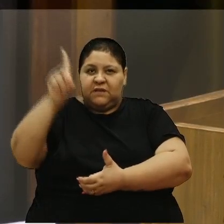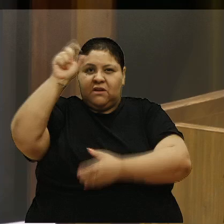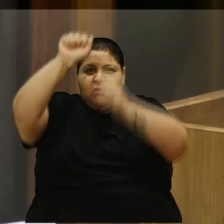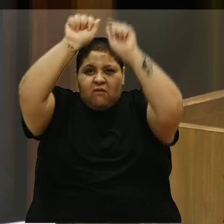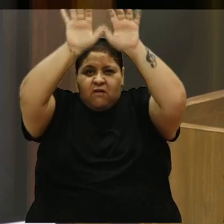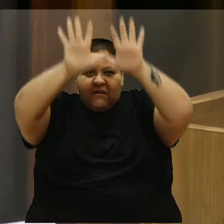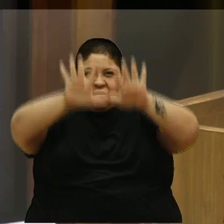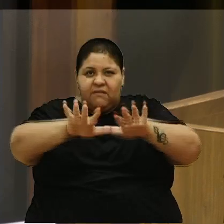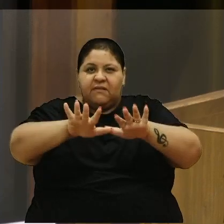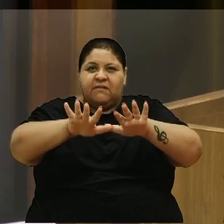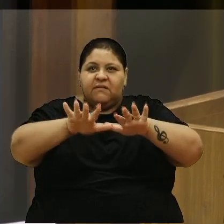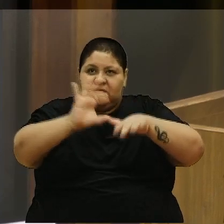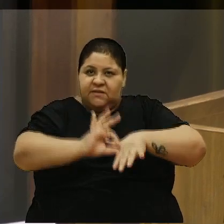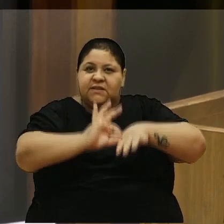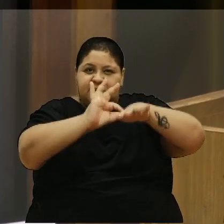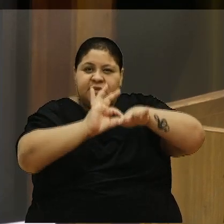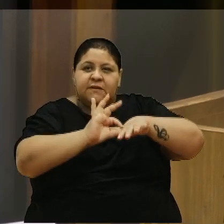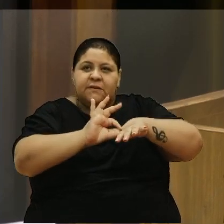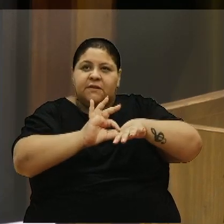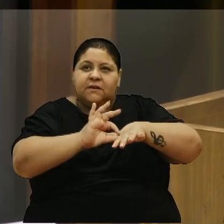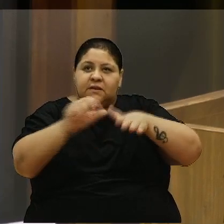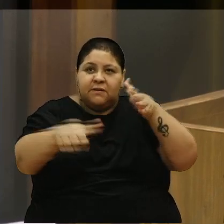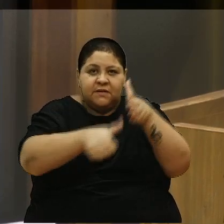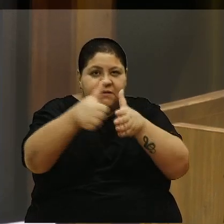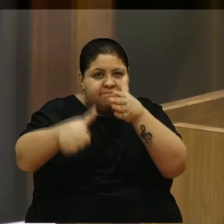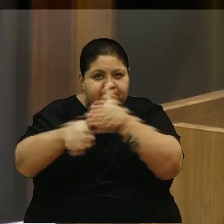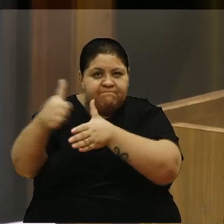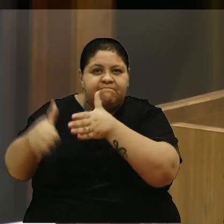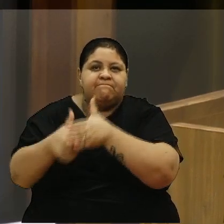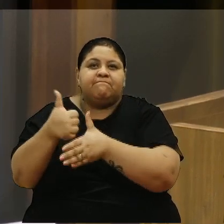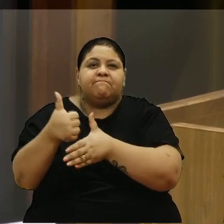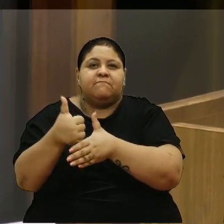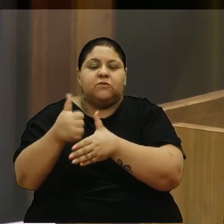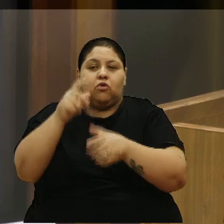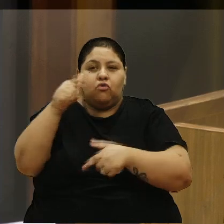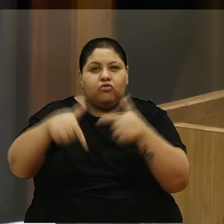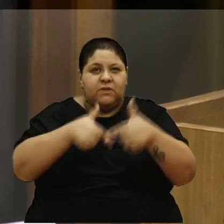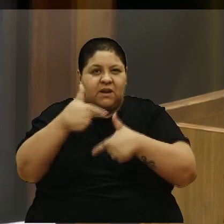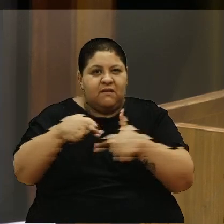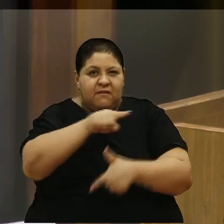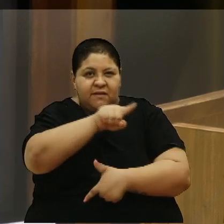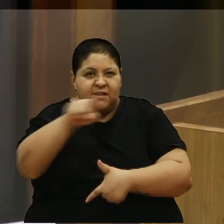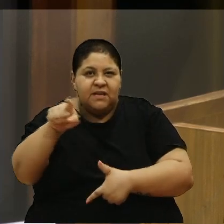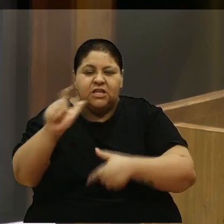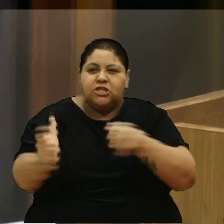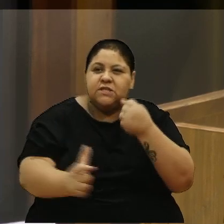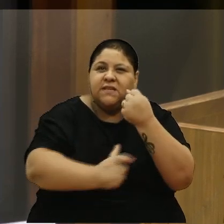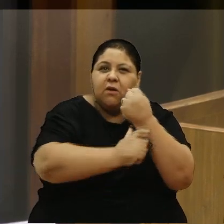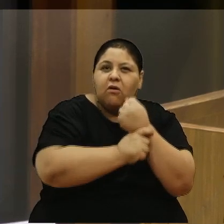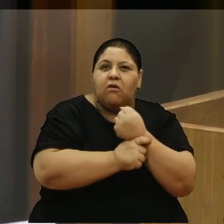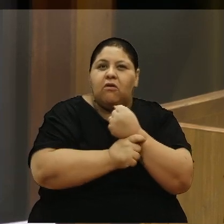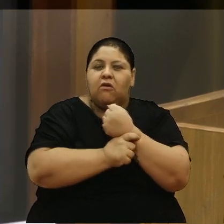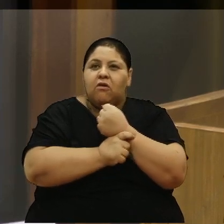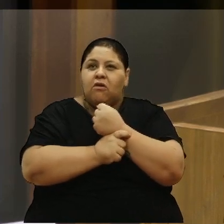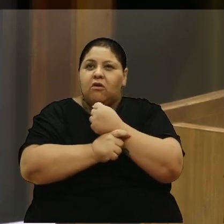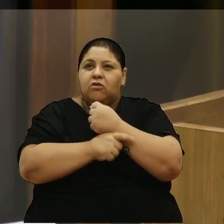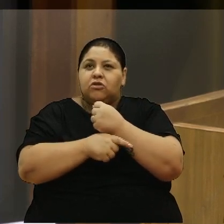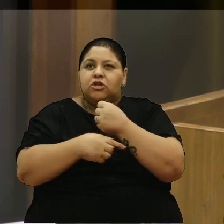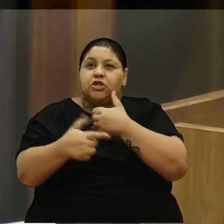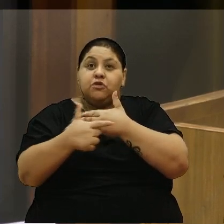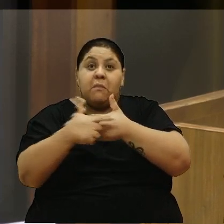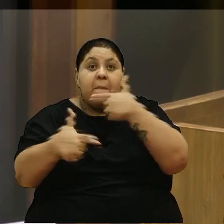cada autoridade pública para melhorar ainda mais a condição de vocês, de segurança, de condições de